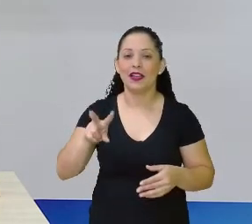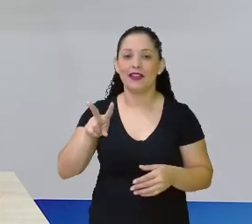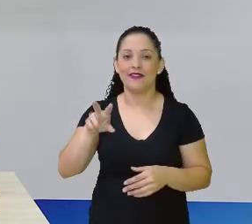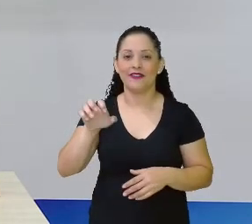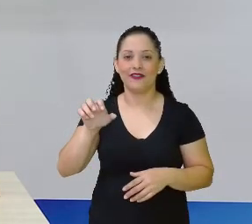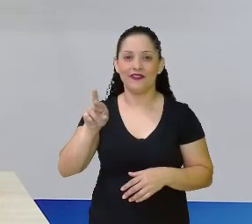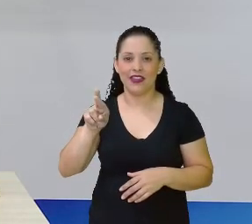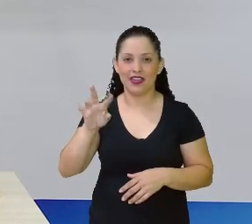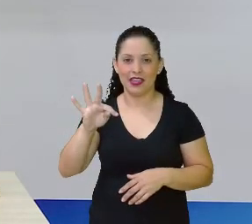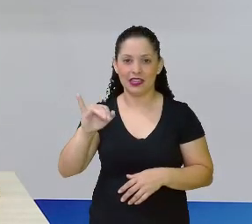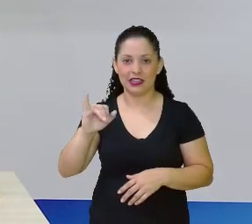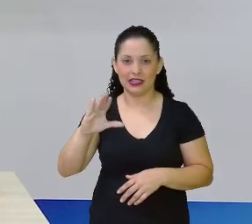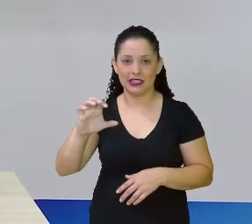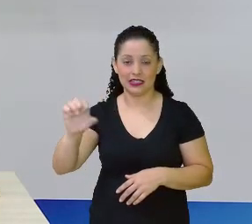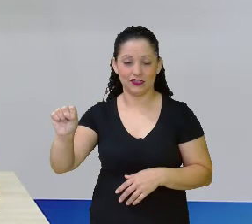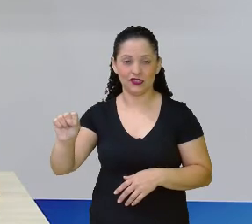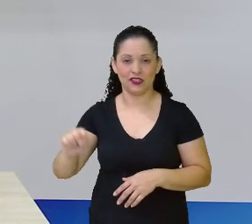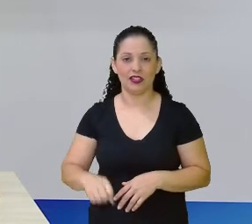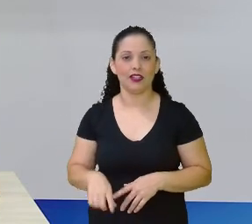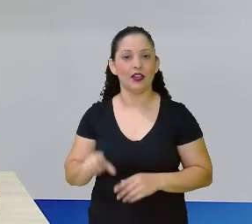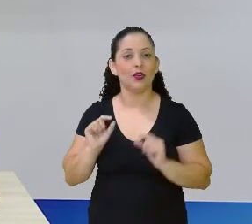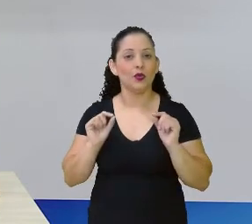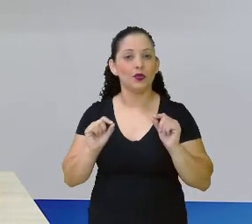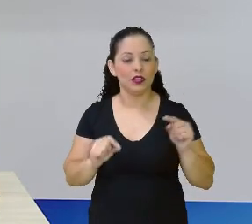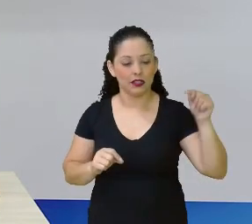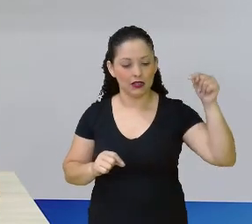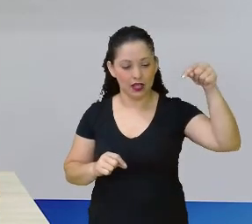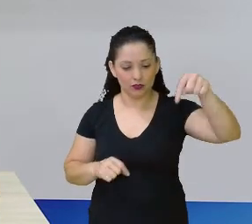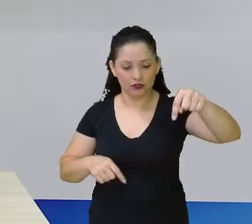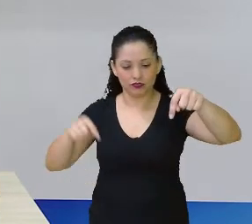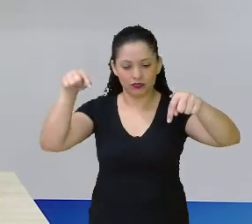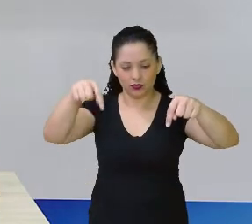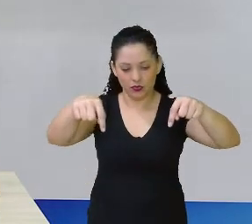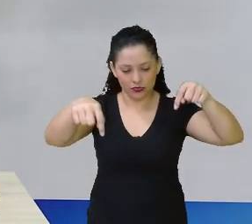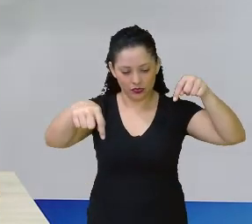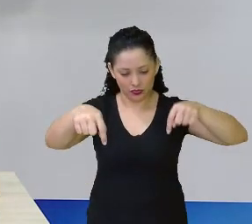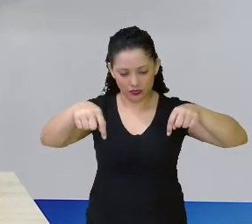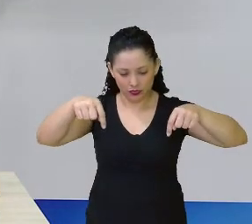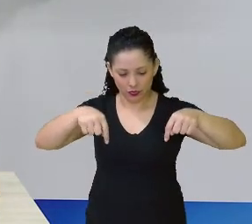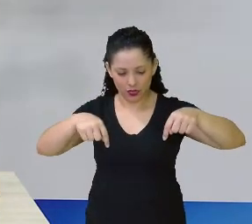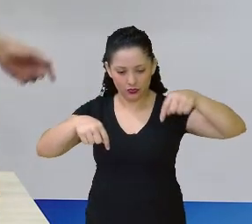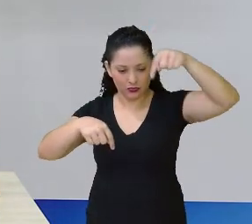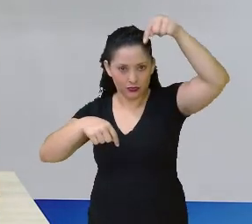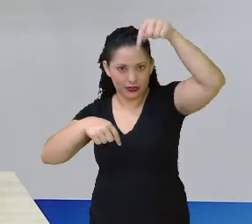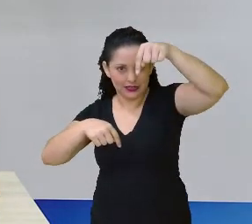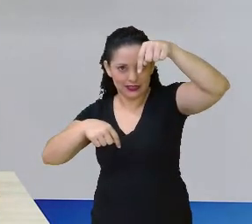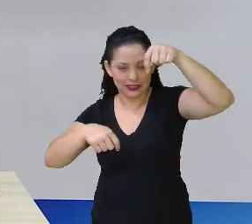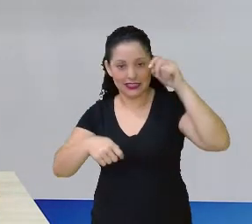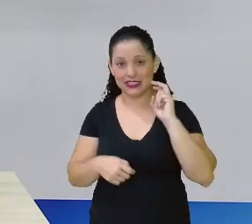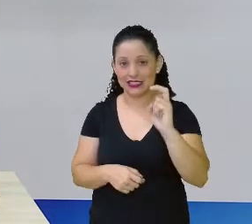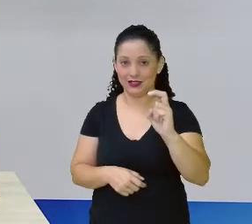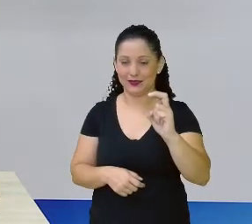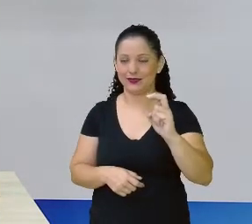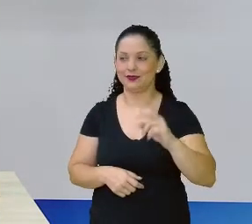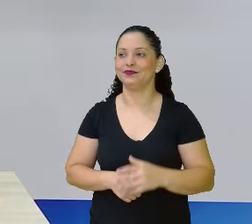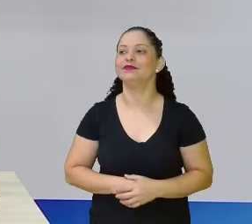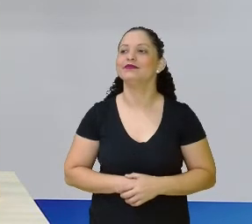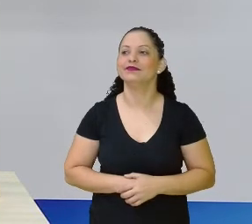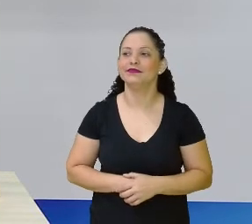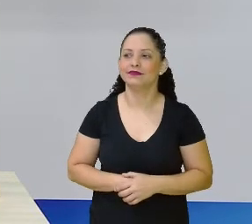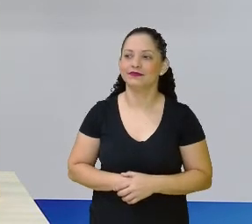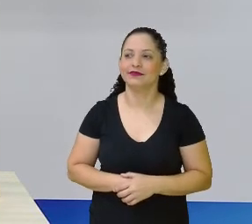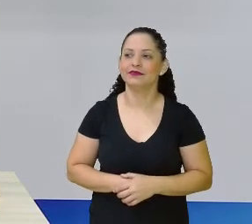nos pontinhos rosas. 1, 2, 3, 4, 5. Fica ligado nessa dica,